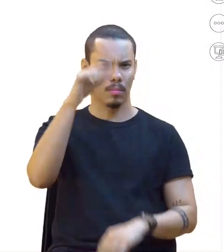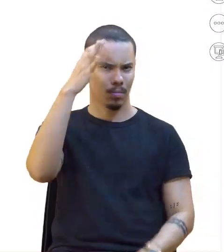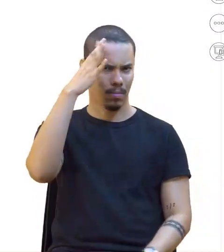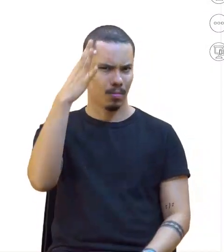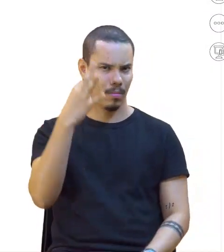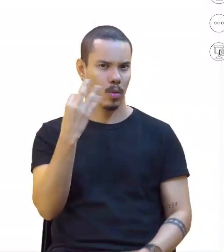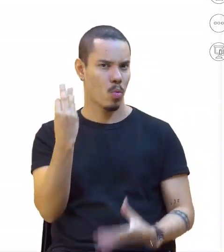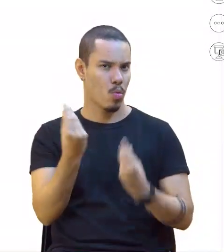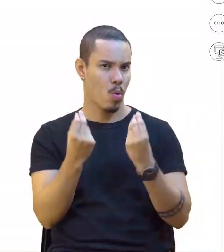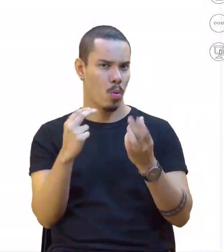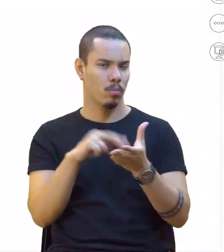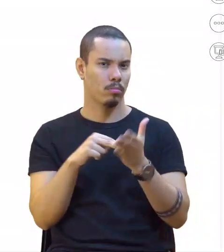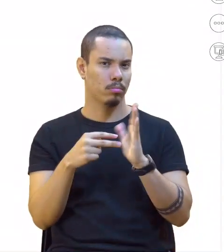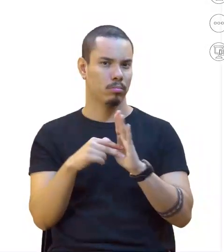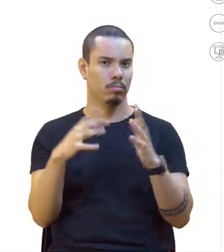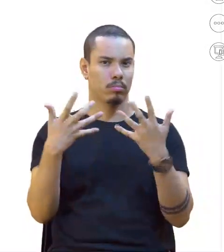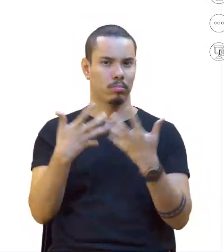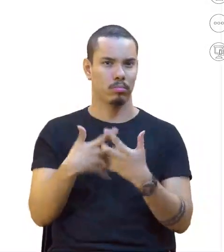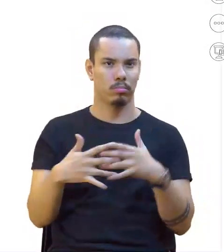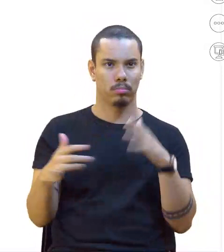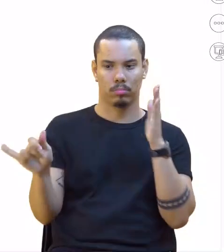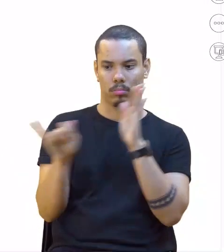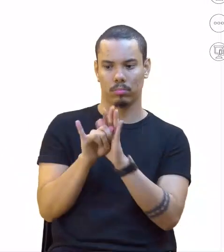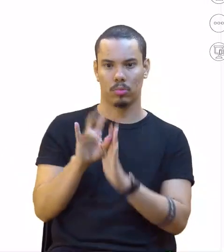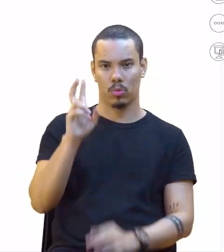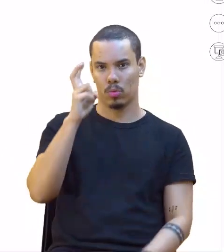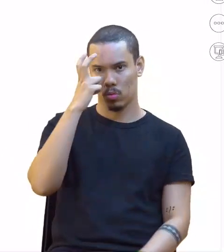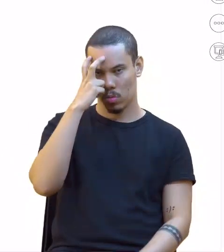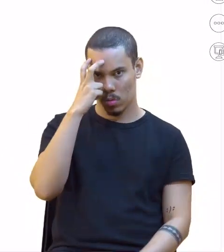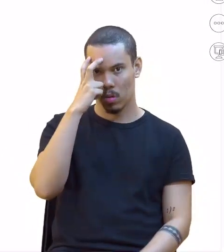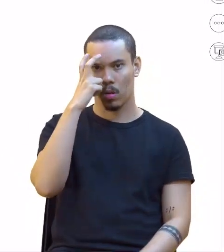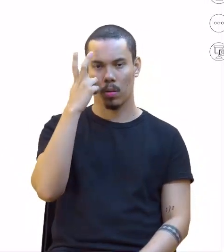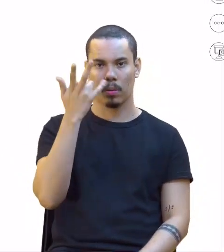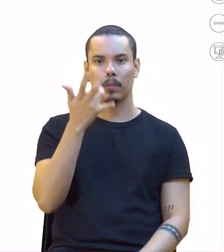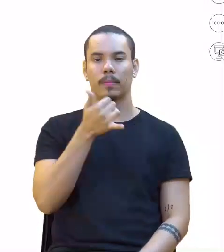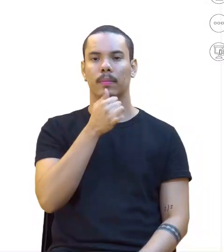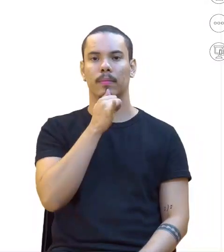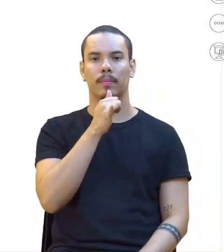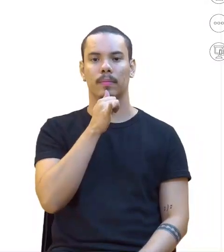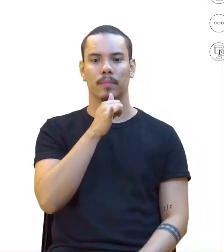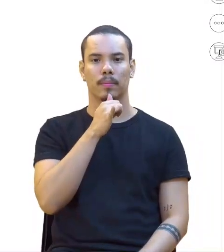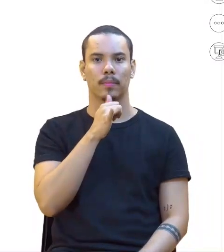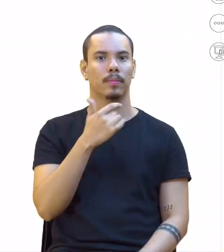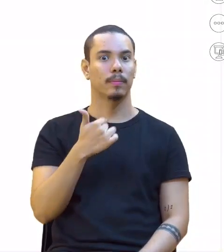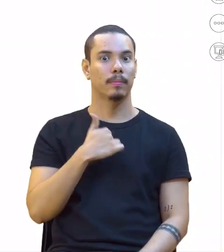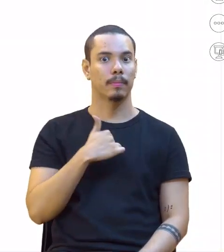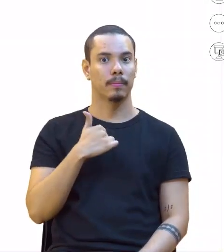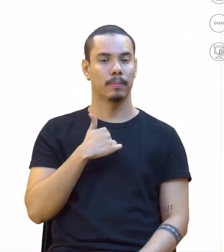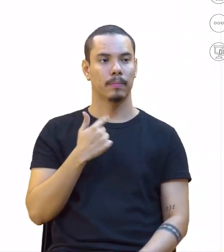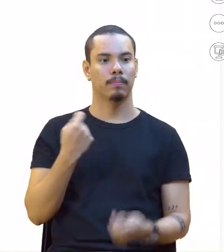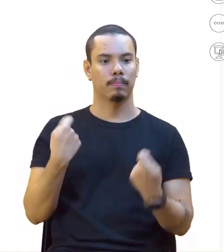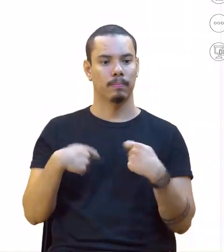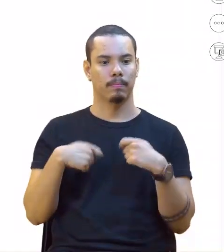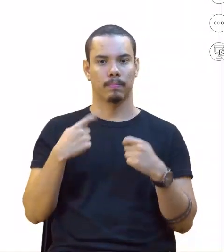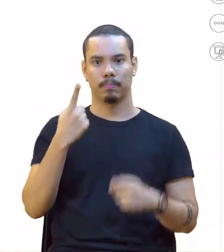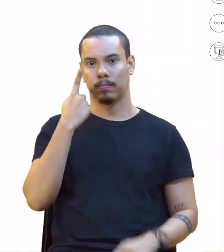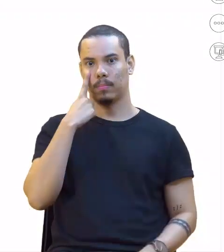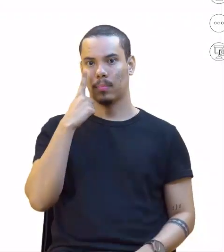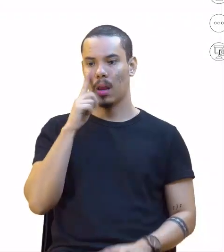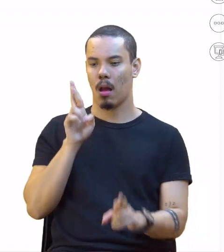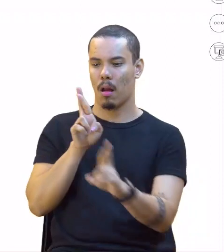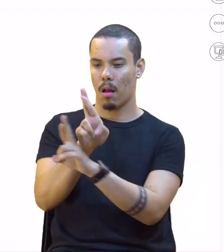a identidade cultural? Como que ela é formada, né? É algo que vem a partir das relações